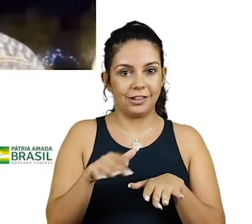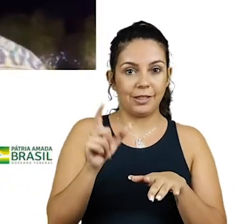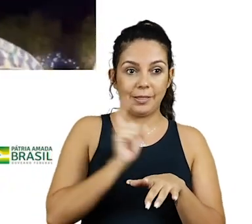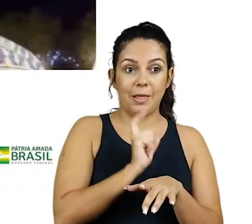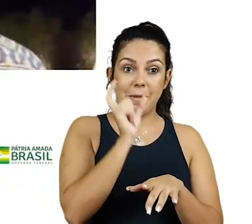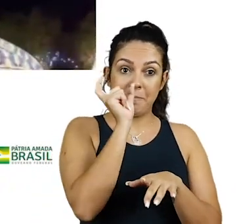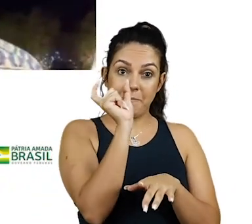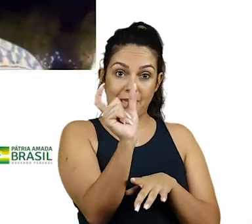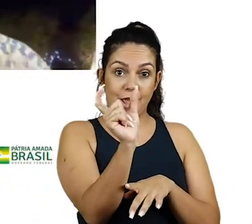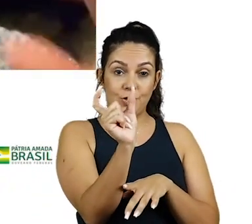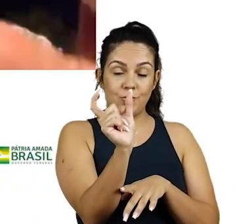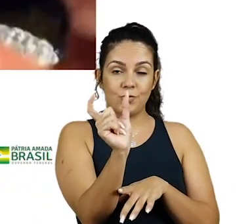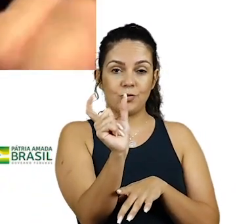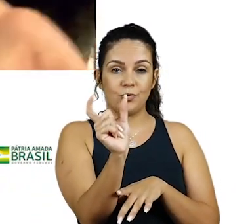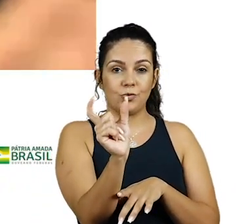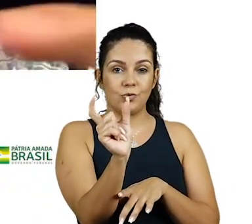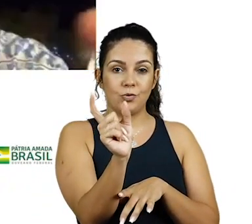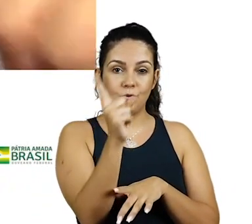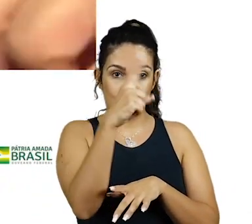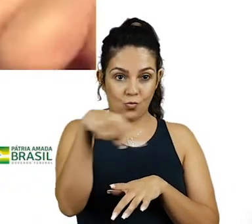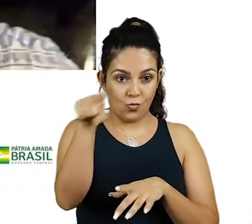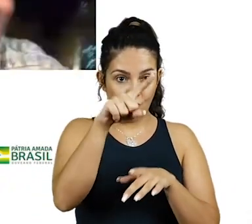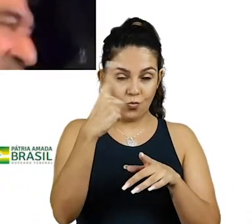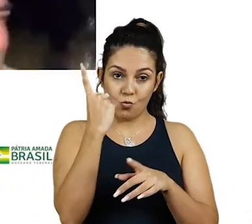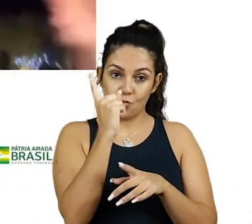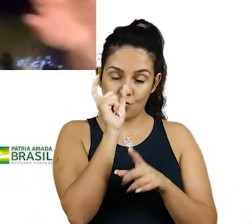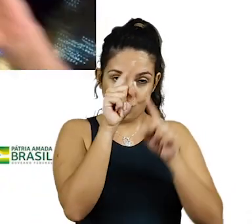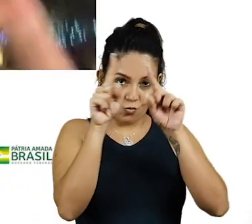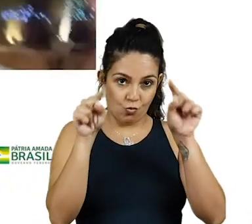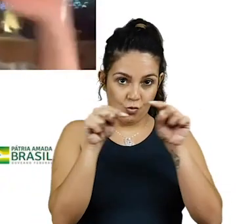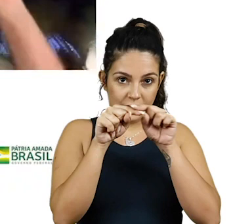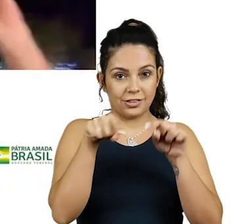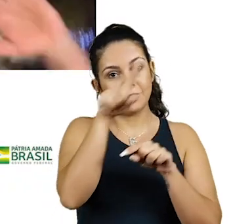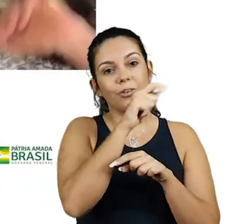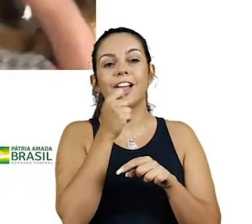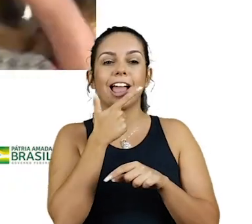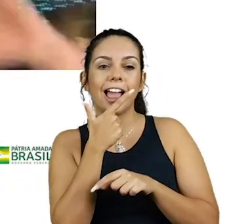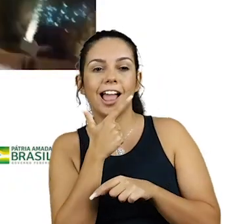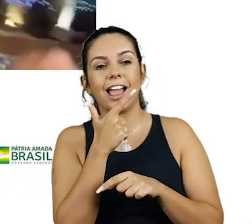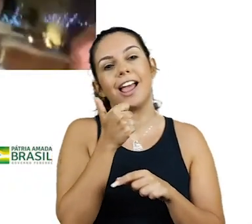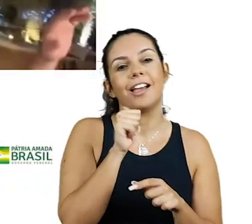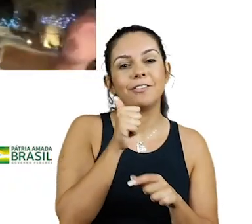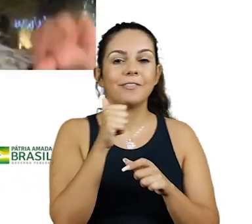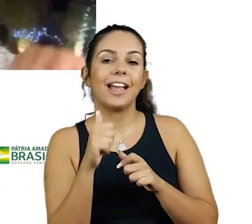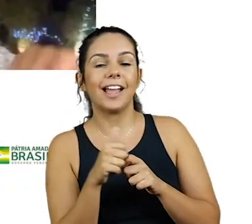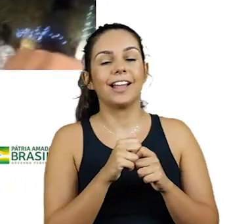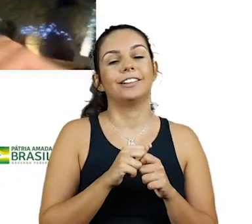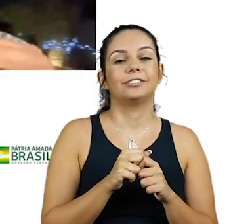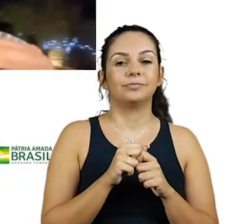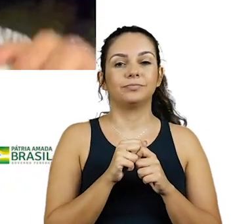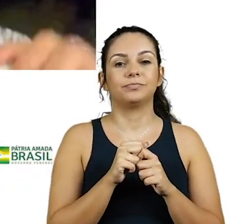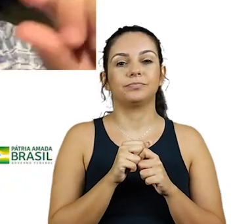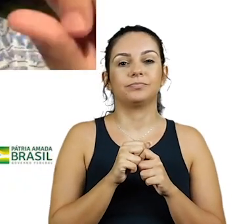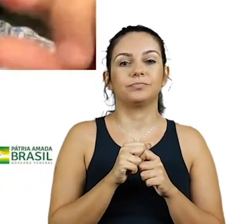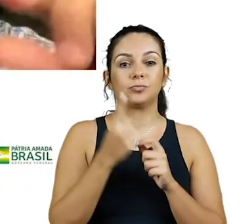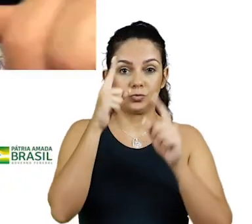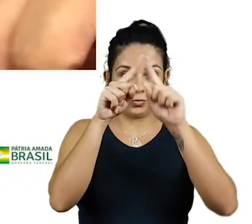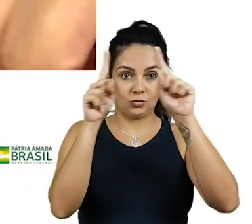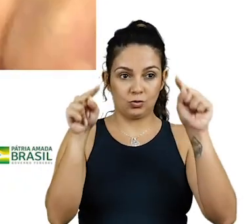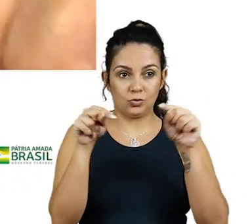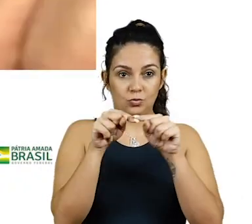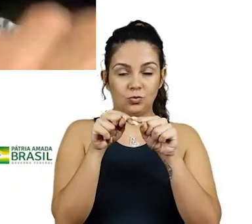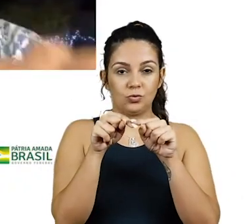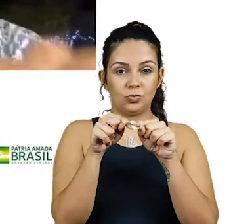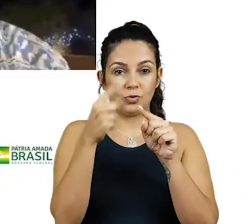meio desse aniversário, um daqueles quadradinhos assim, tá todo mundo, né? Festa de Zoom, Aí, um